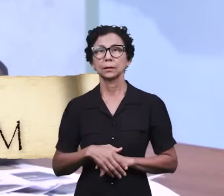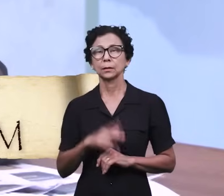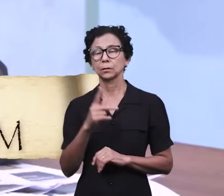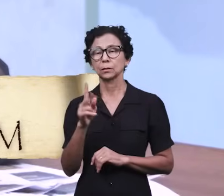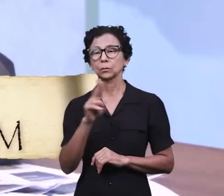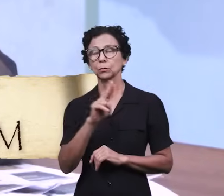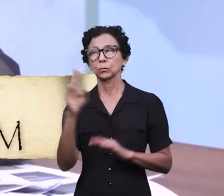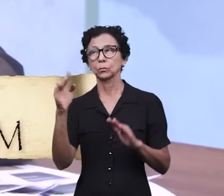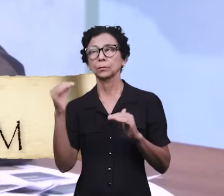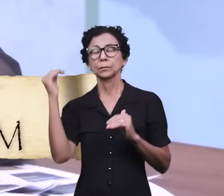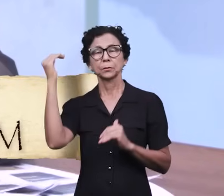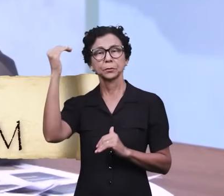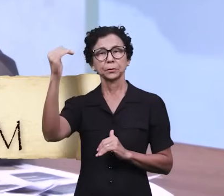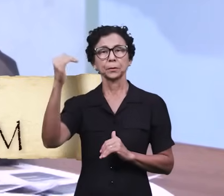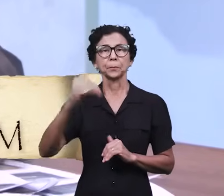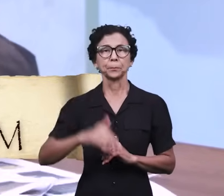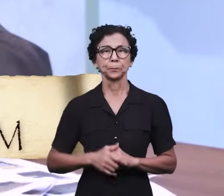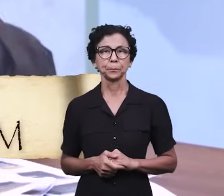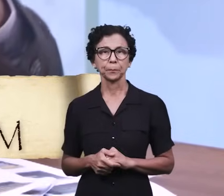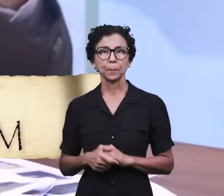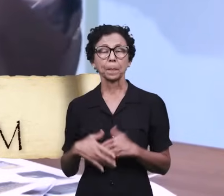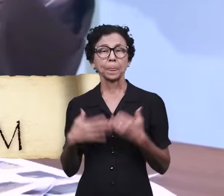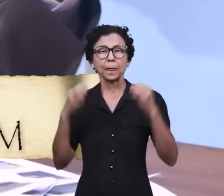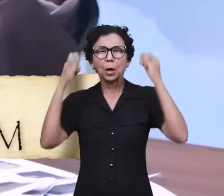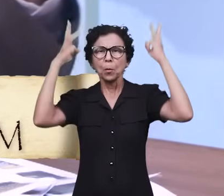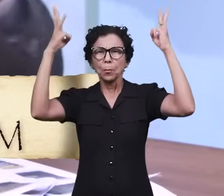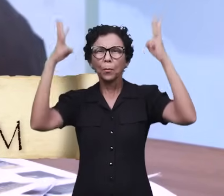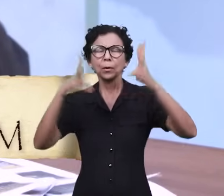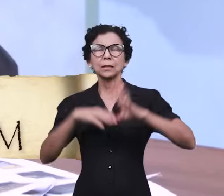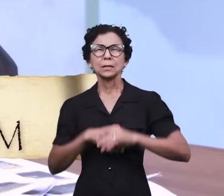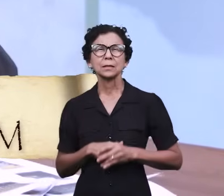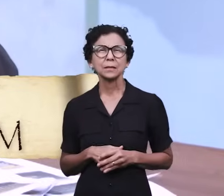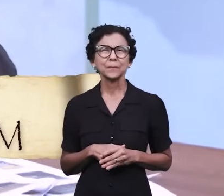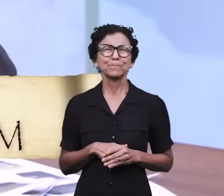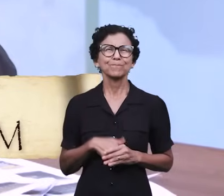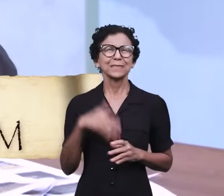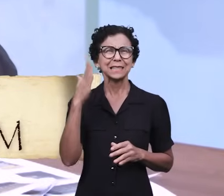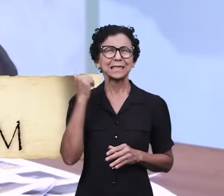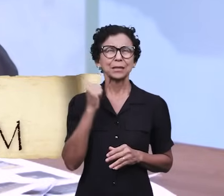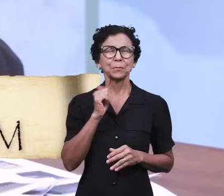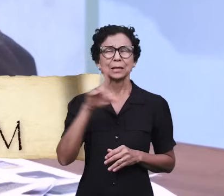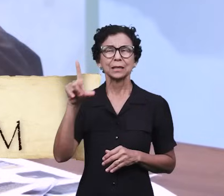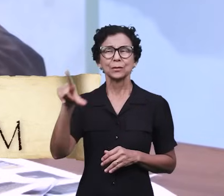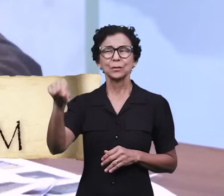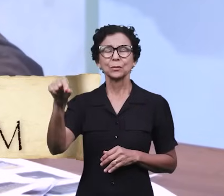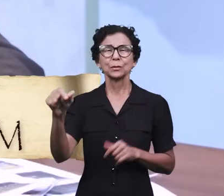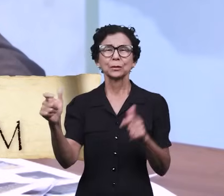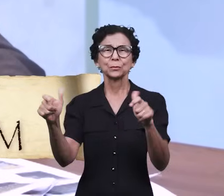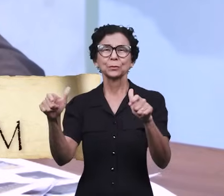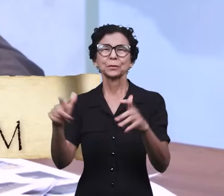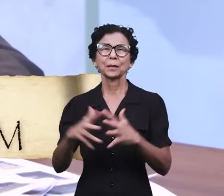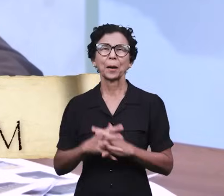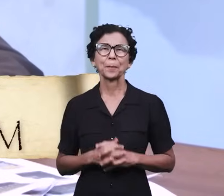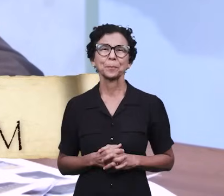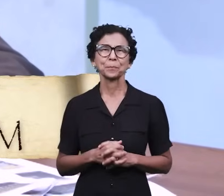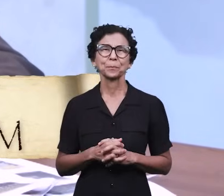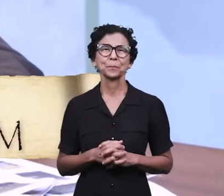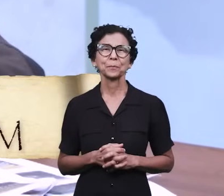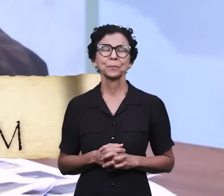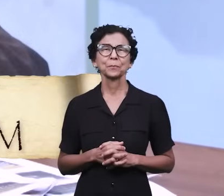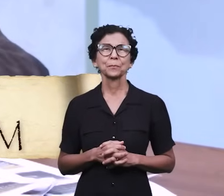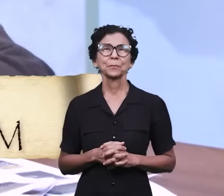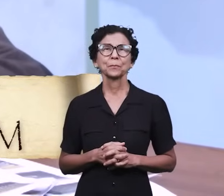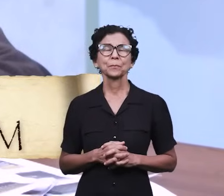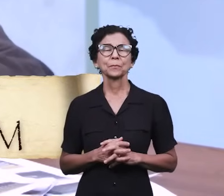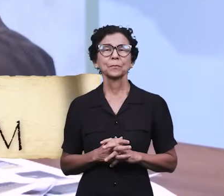tinha previsto que tinha um lugar que Deus ia escolher. E Davi, então, ele chega neste lugar. Eu gostaria de fazer um comentário,